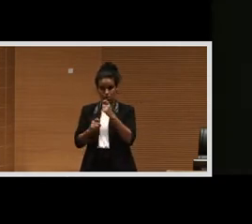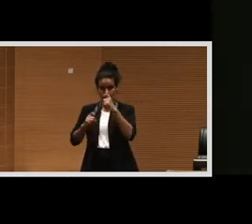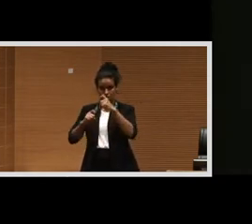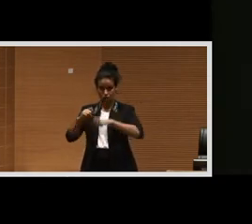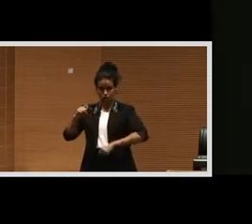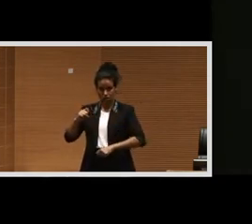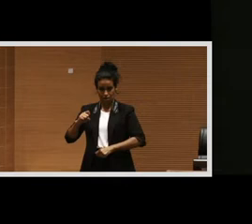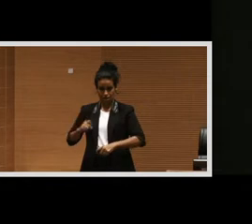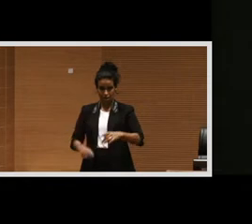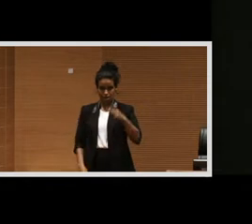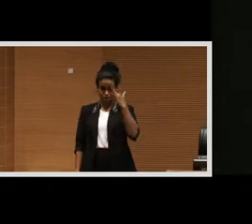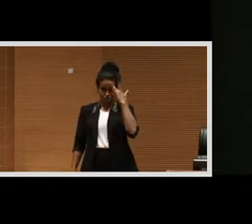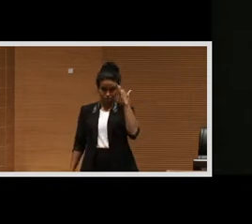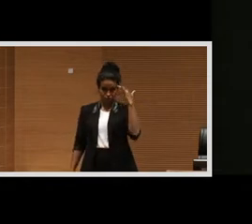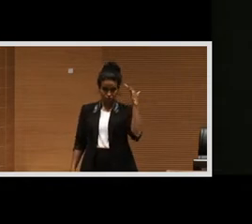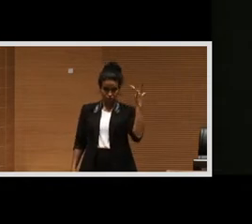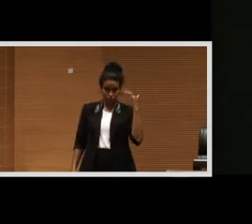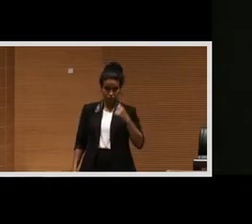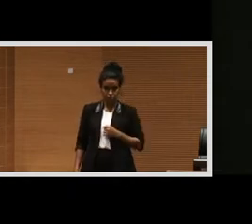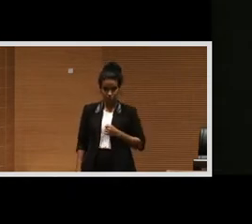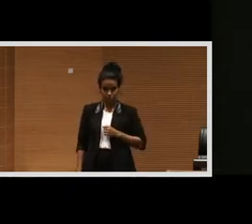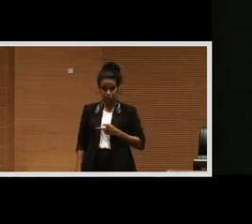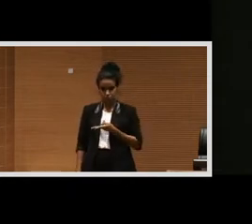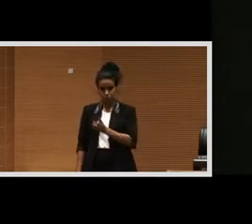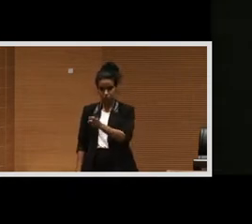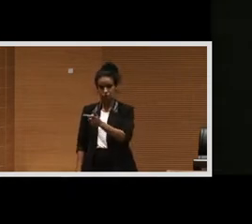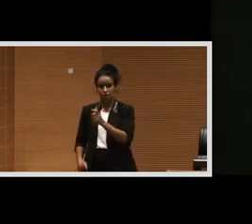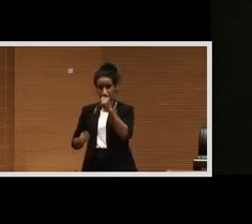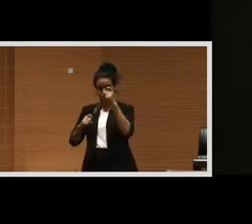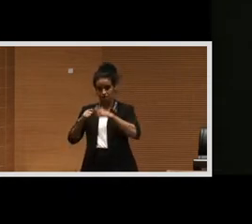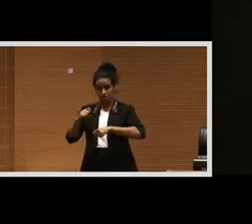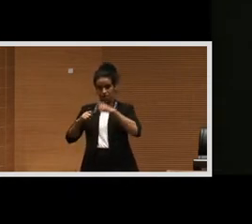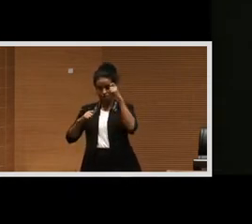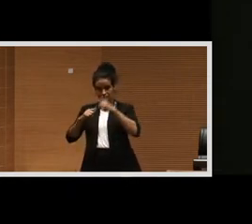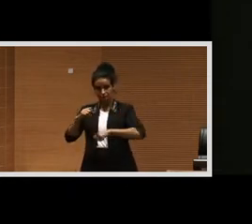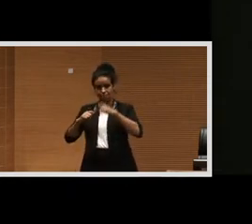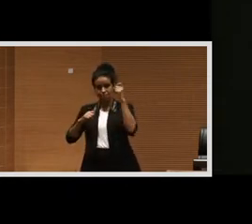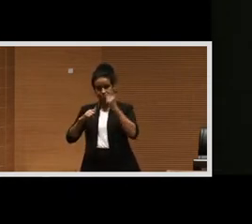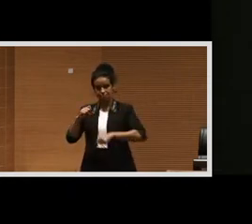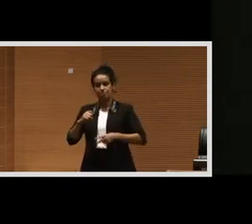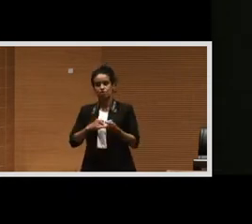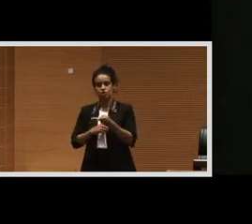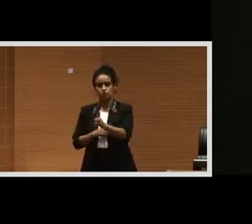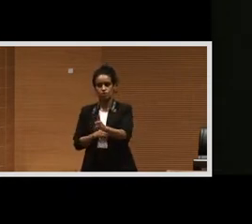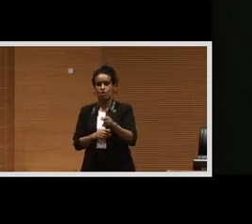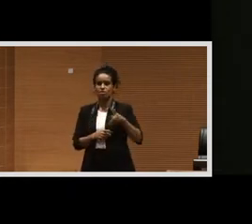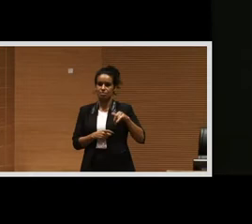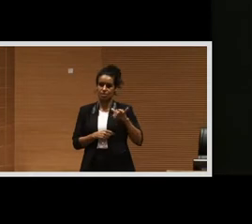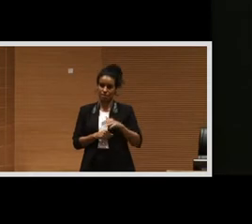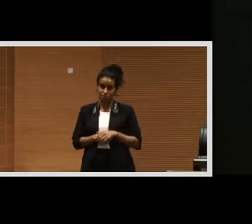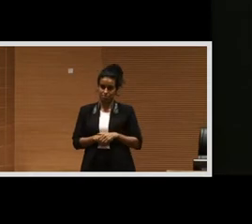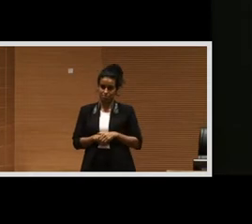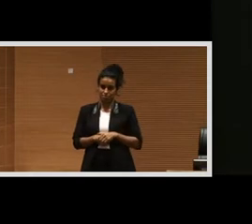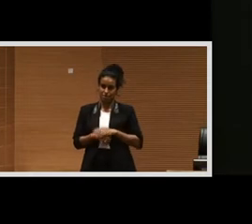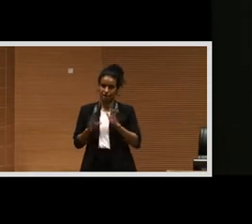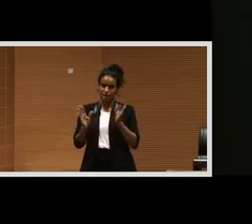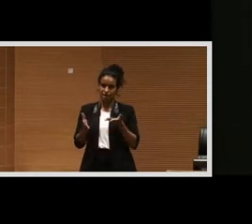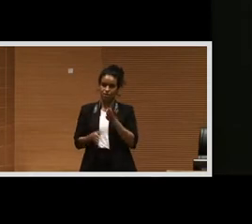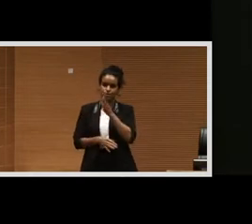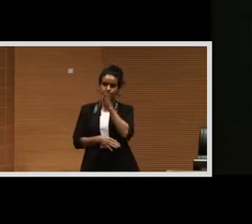pai, continuasse sendo violentamente violentada pelo pai todas as noites, agora em